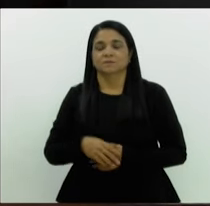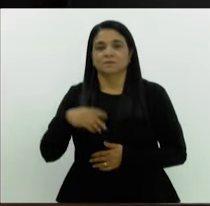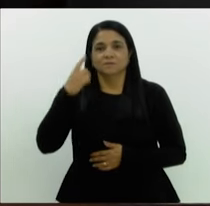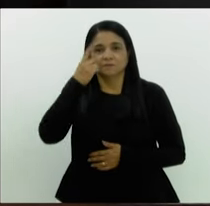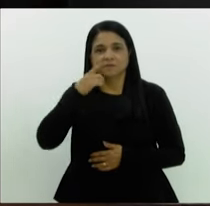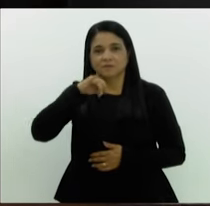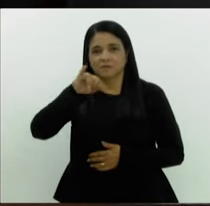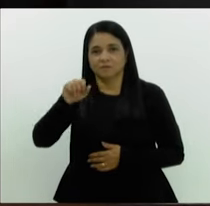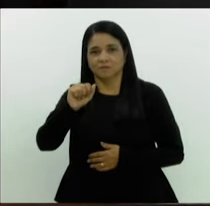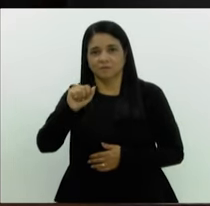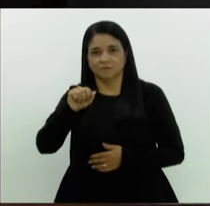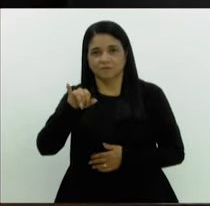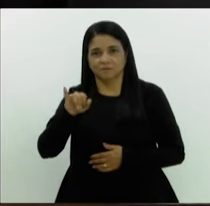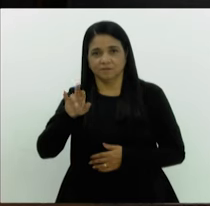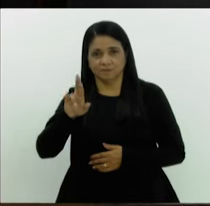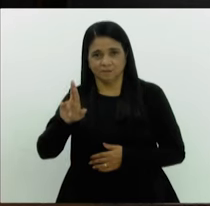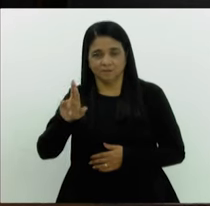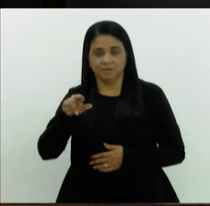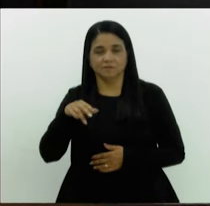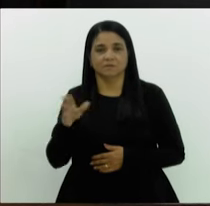Deputado Jari Oliveira.